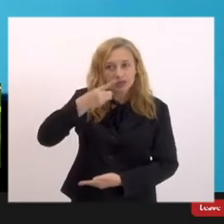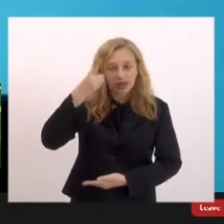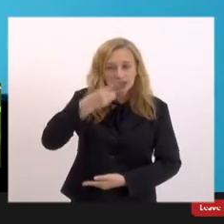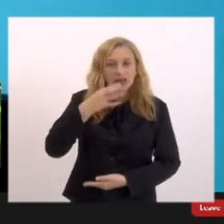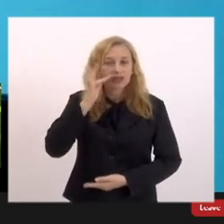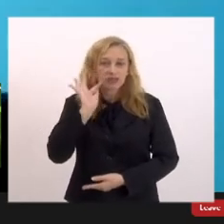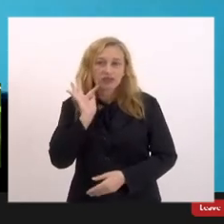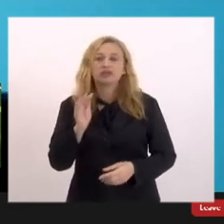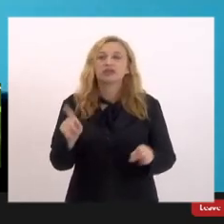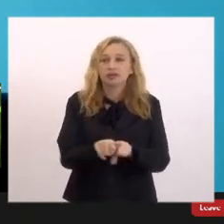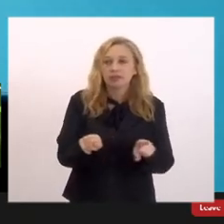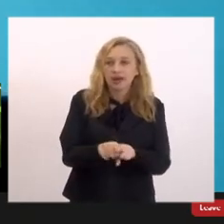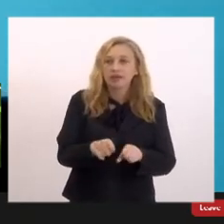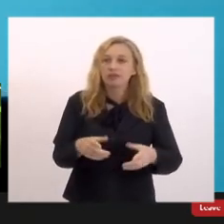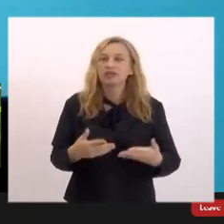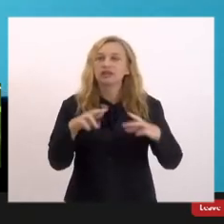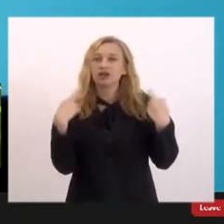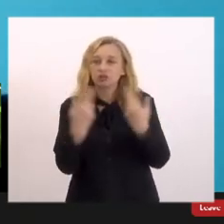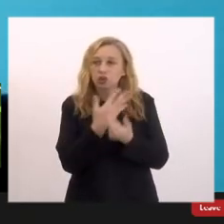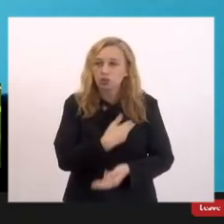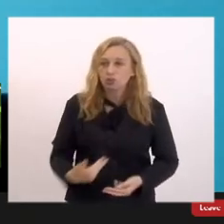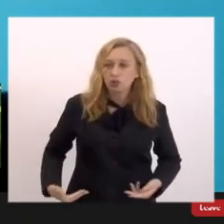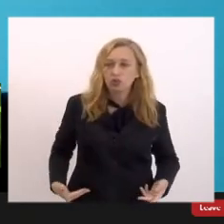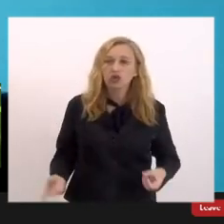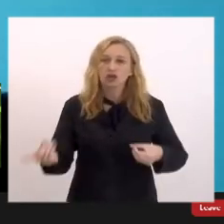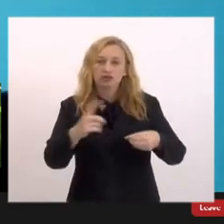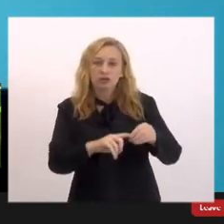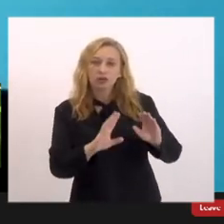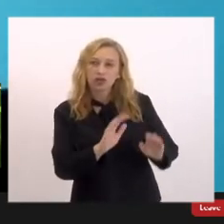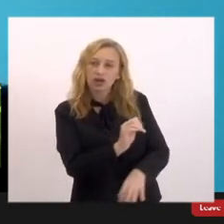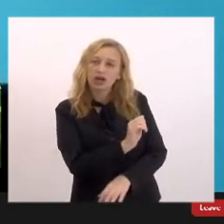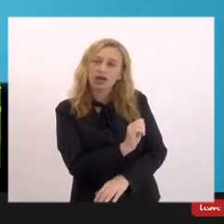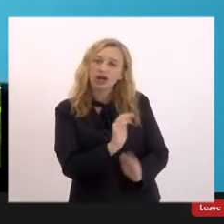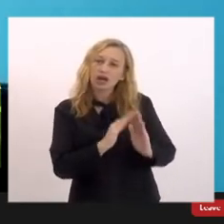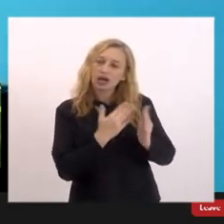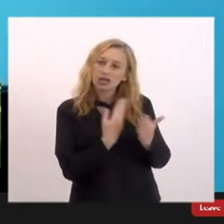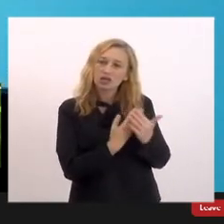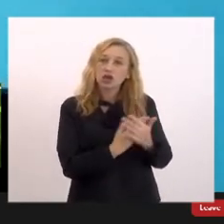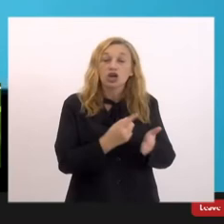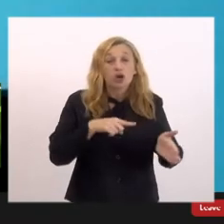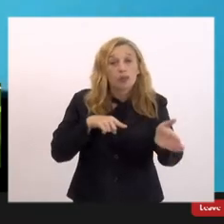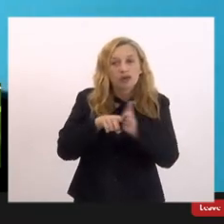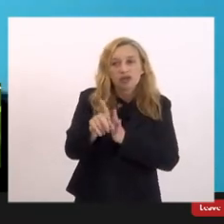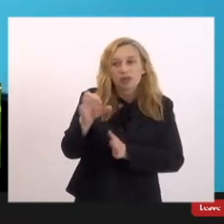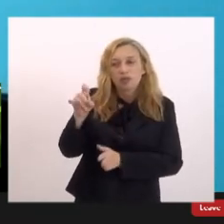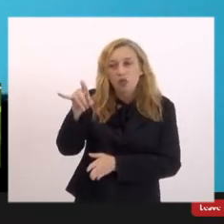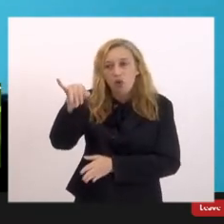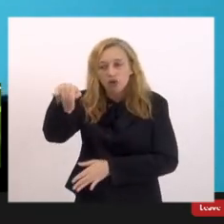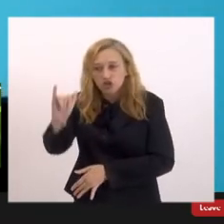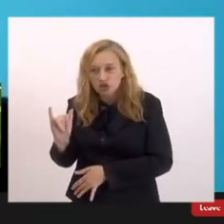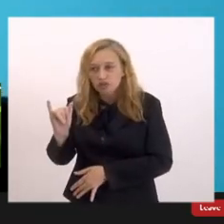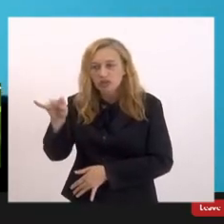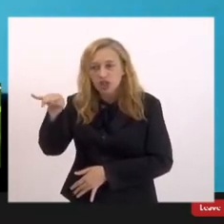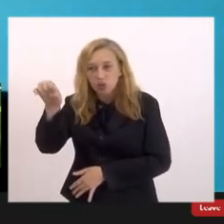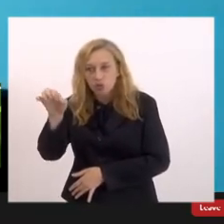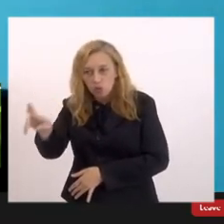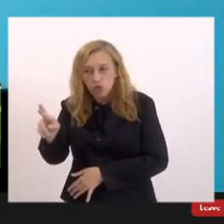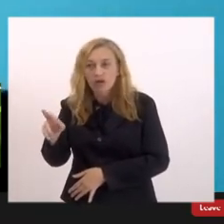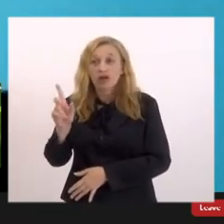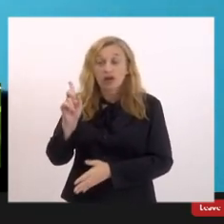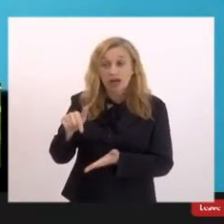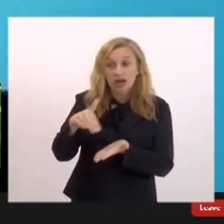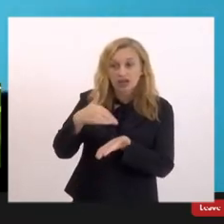para participar da audiência pública, do retorno às aulas, e eu perguntei para o Conte Bittencourt, que era então secretário,